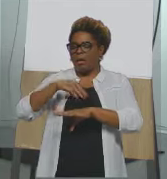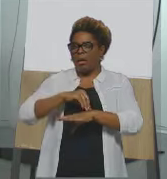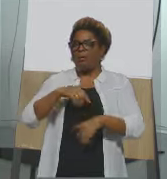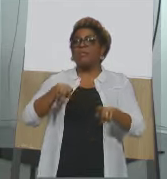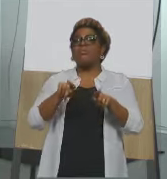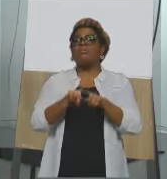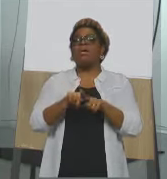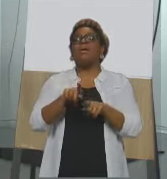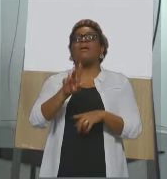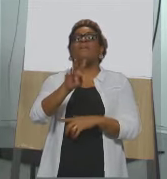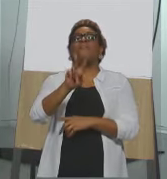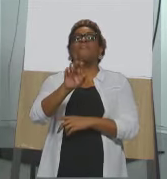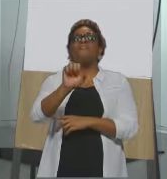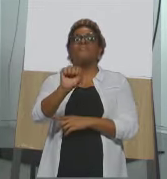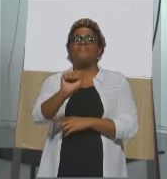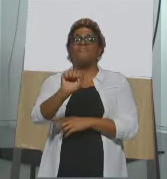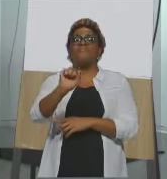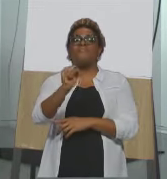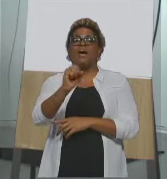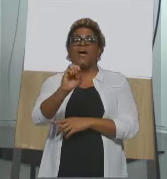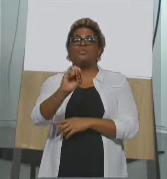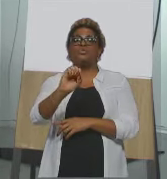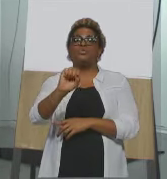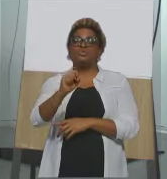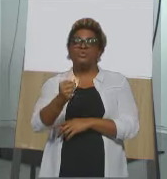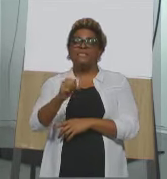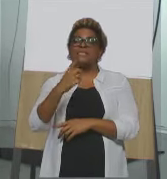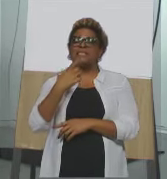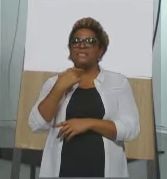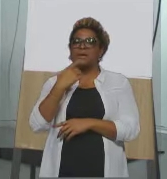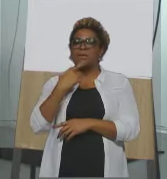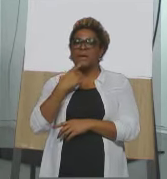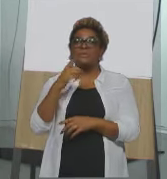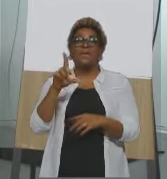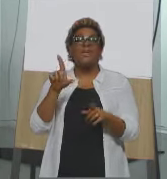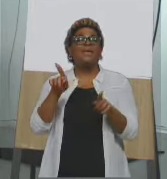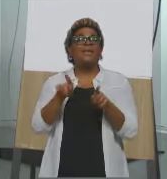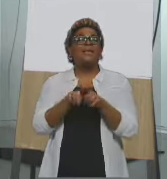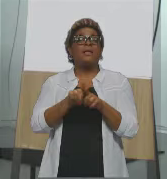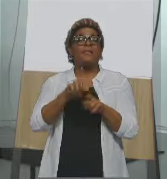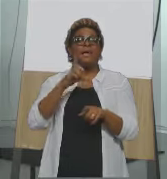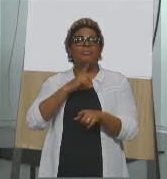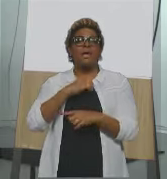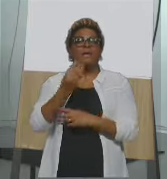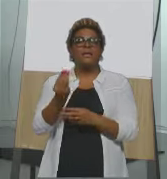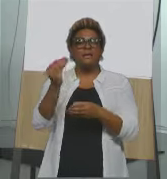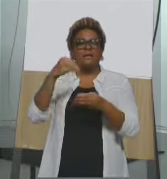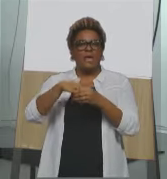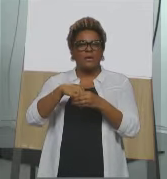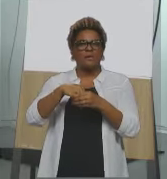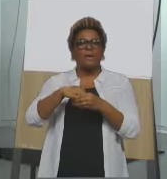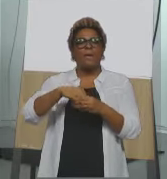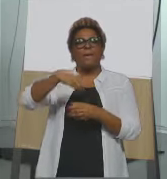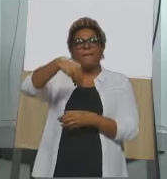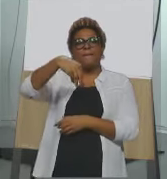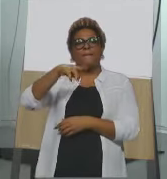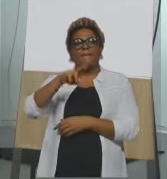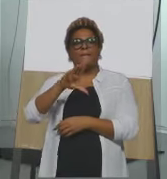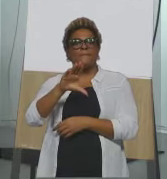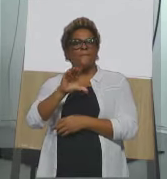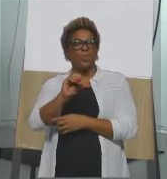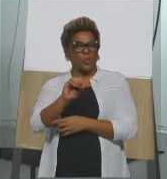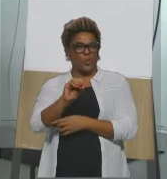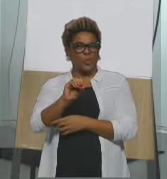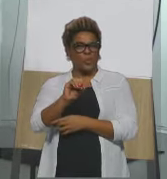esse muco, né, que a gente chama de catarro, que também vai, exerce também esse papel de reter as